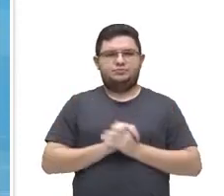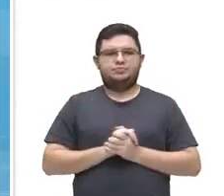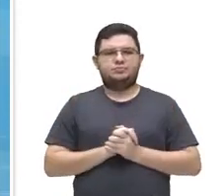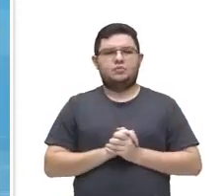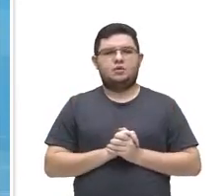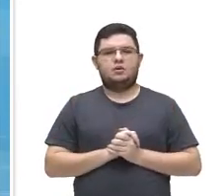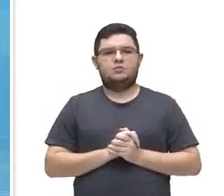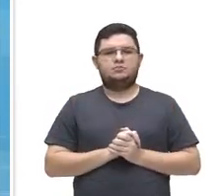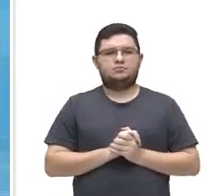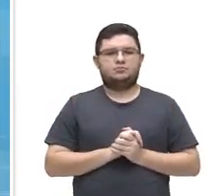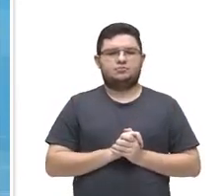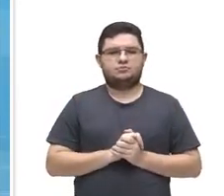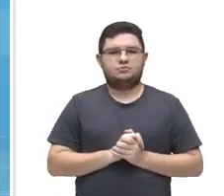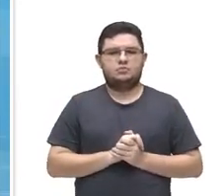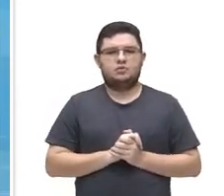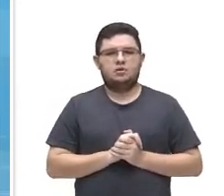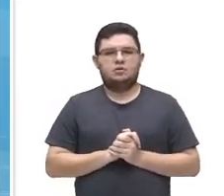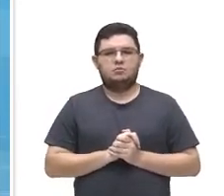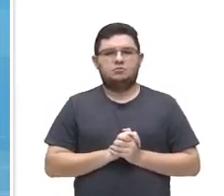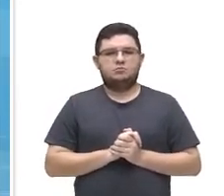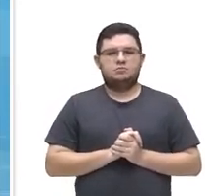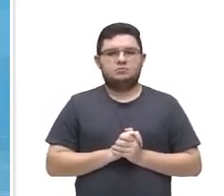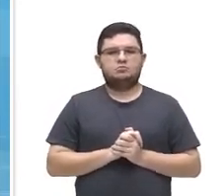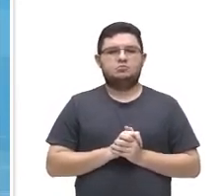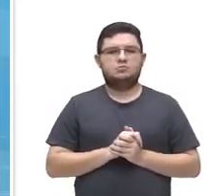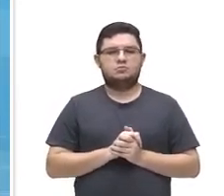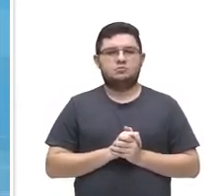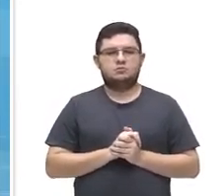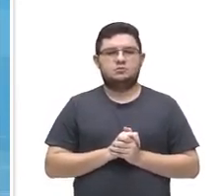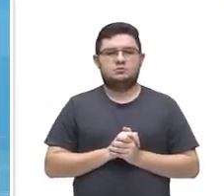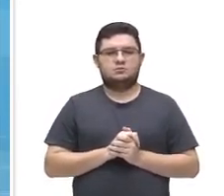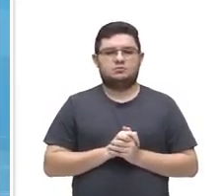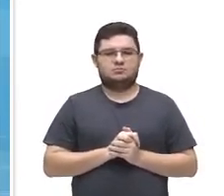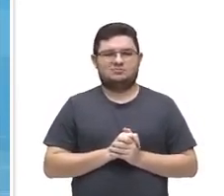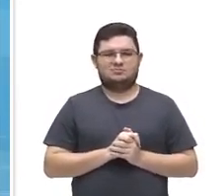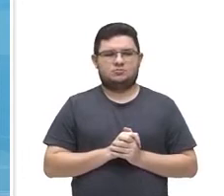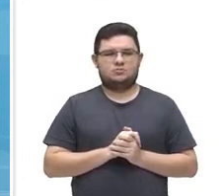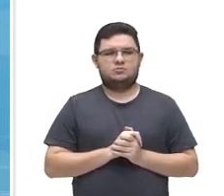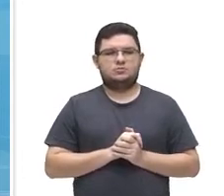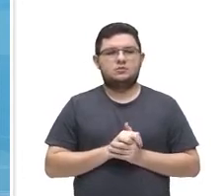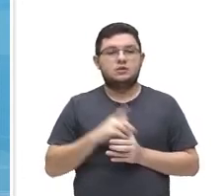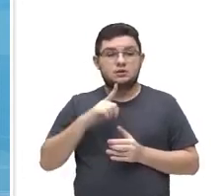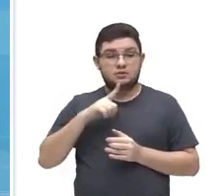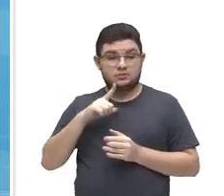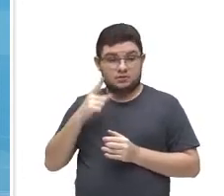só. Adicione CES aos verbos